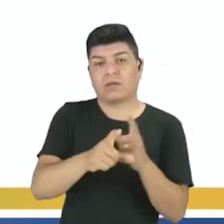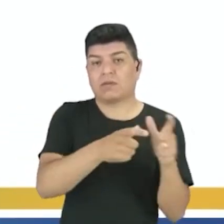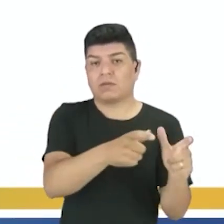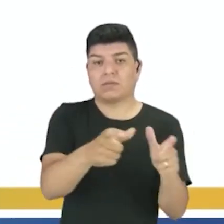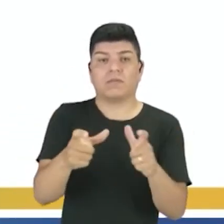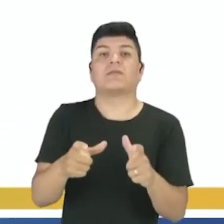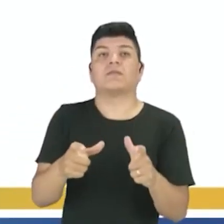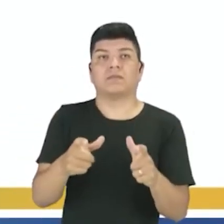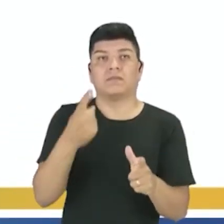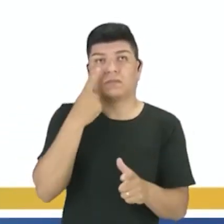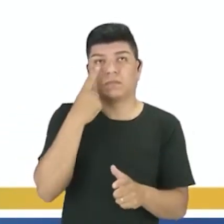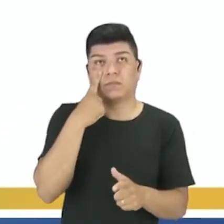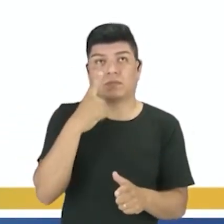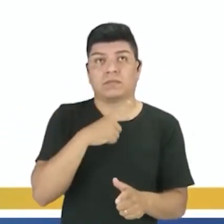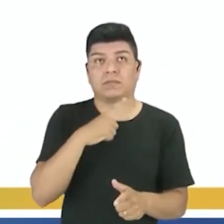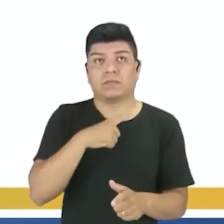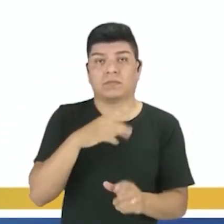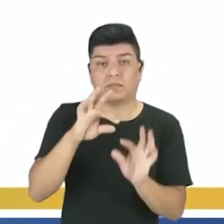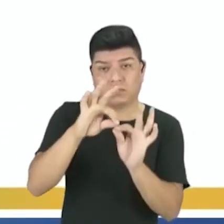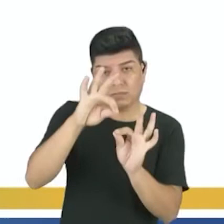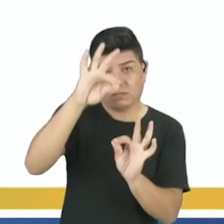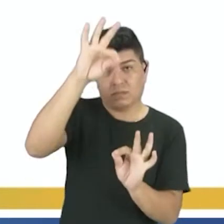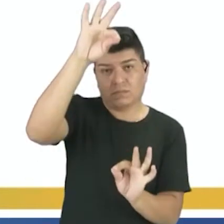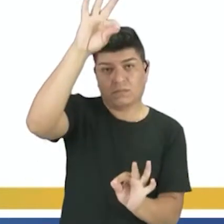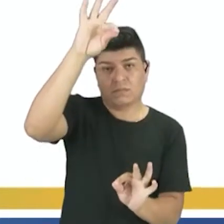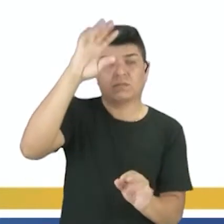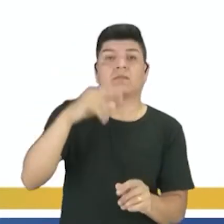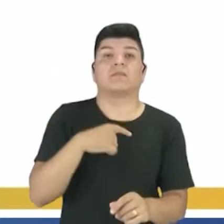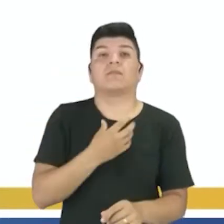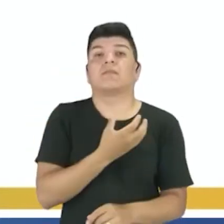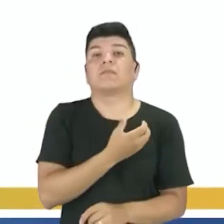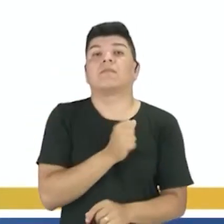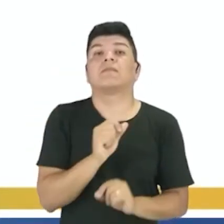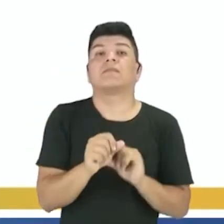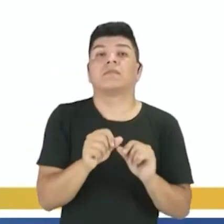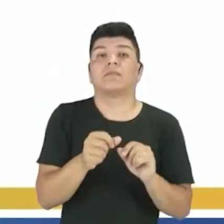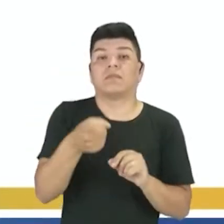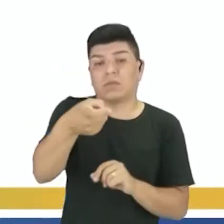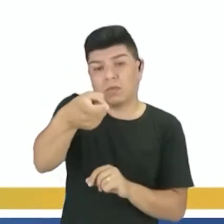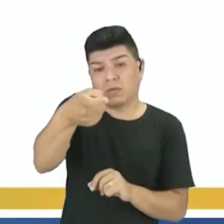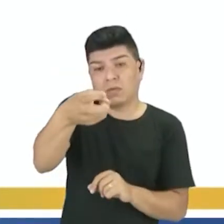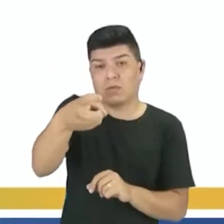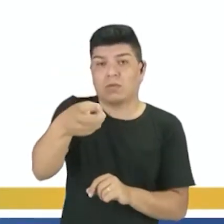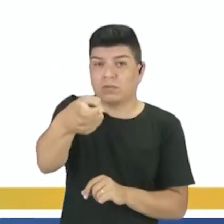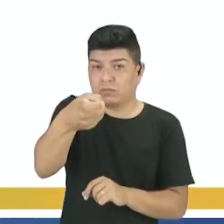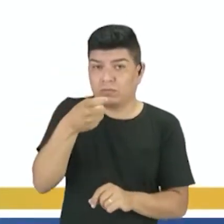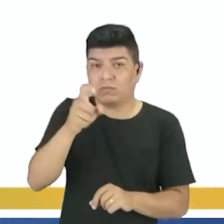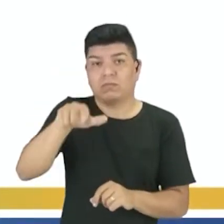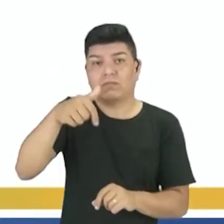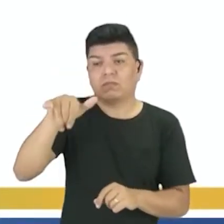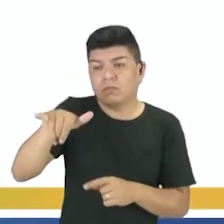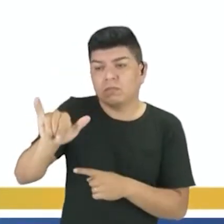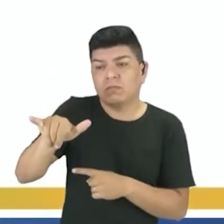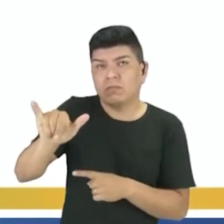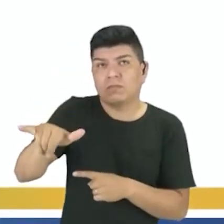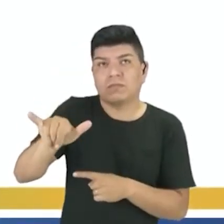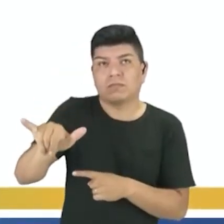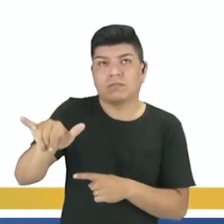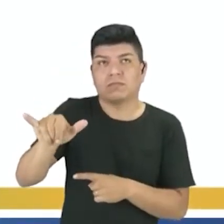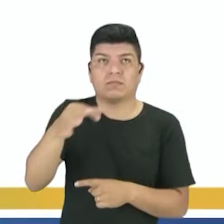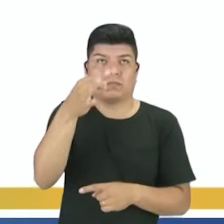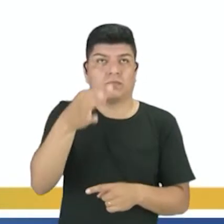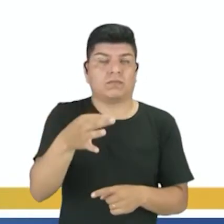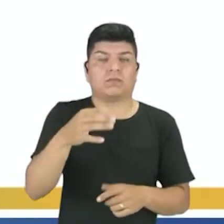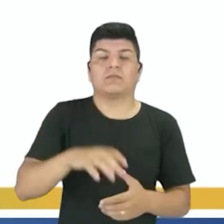pontos. Então repare que você tem duas retas, uma nomeada com X e a outra nomeada com Y,